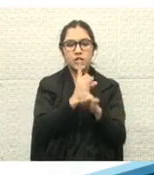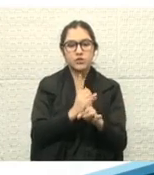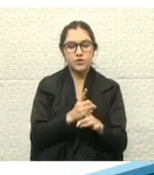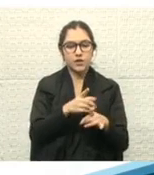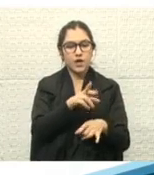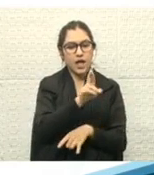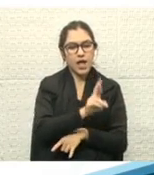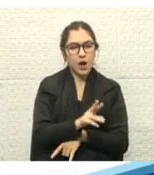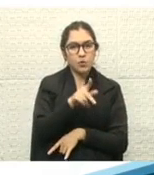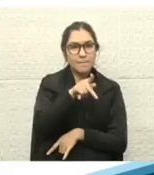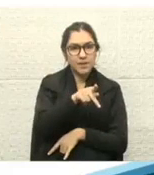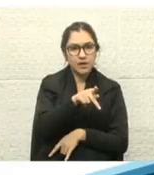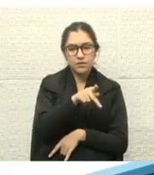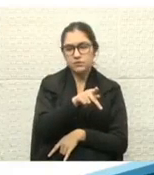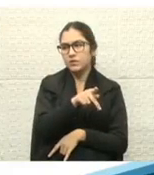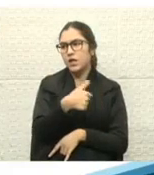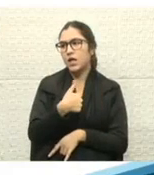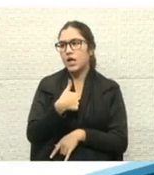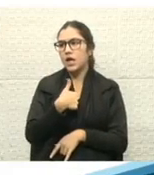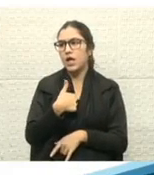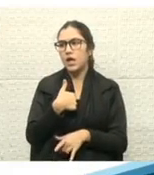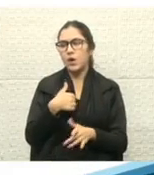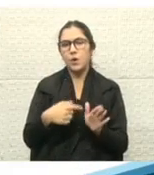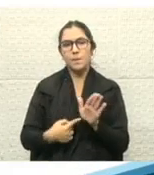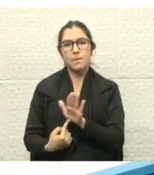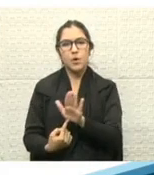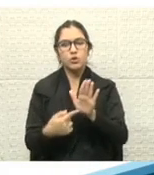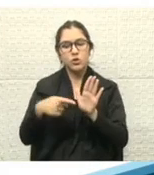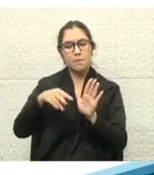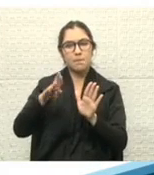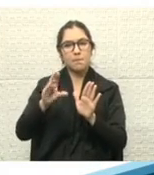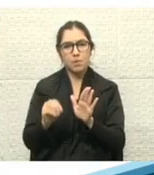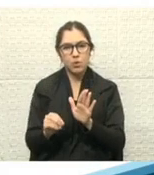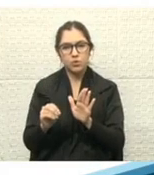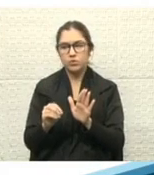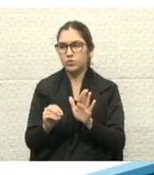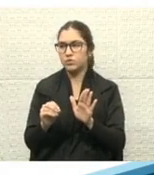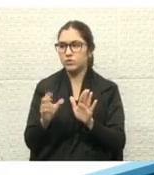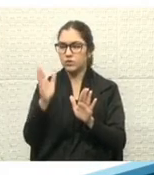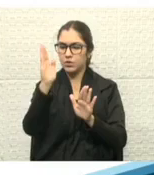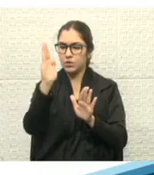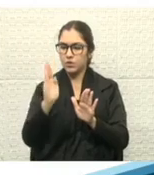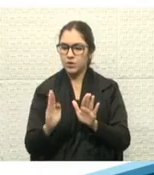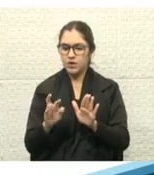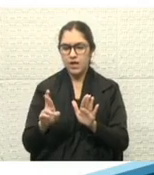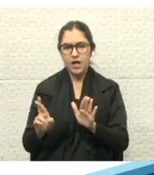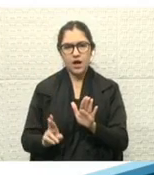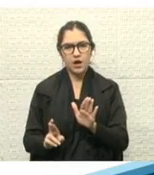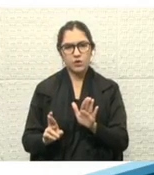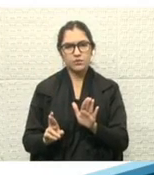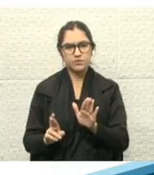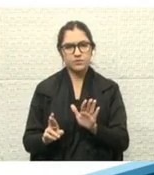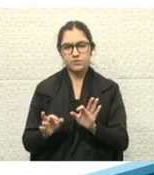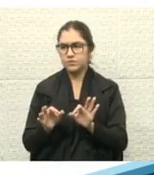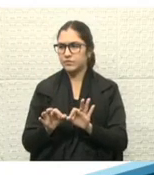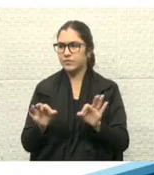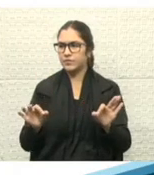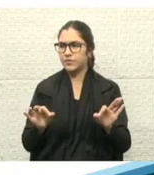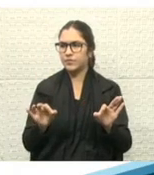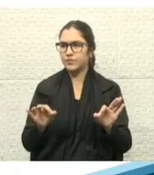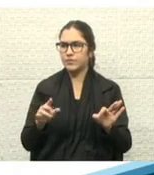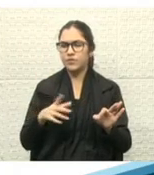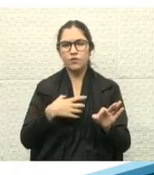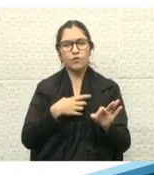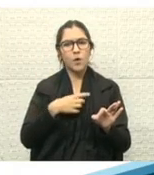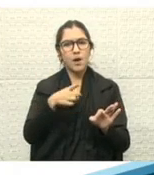parte real de P, eu estou projetando esse ponto sobre o eixo real e essa projeção é de